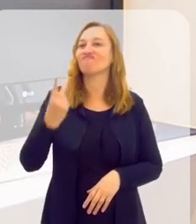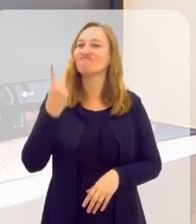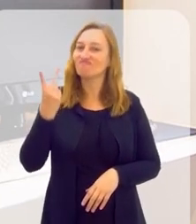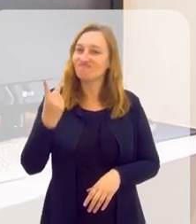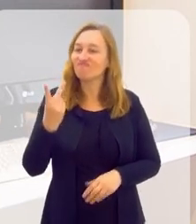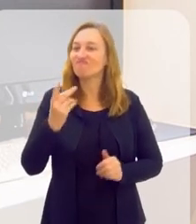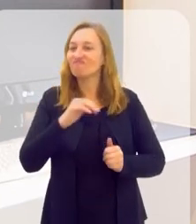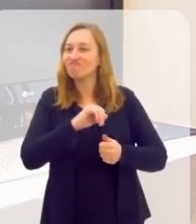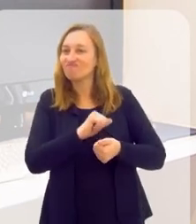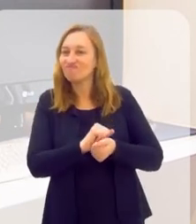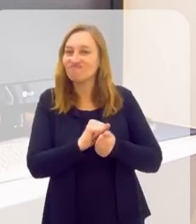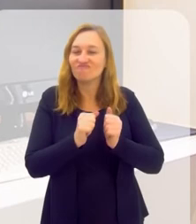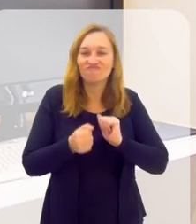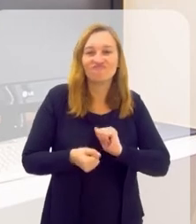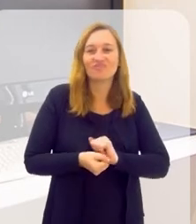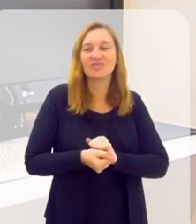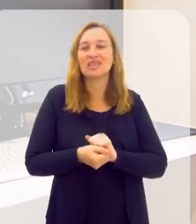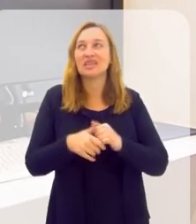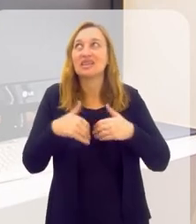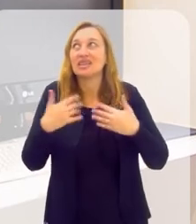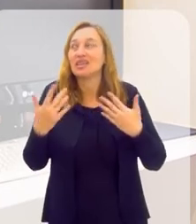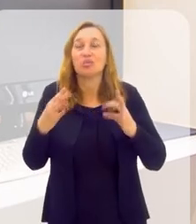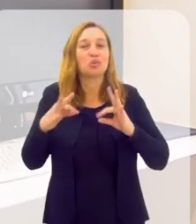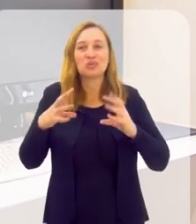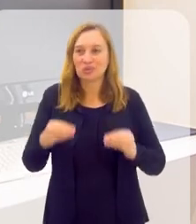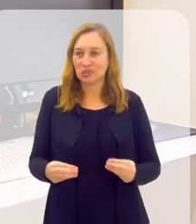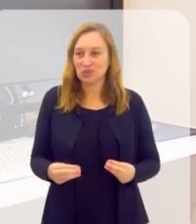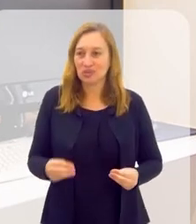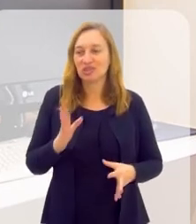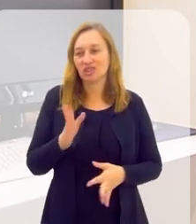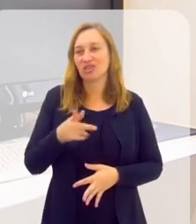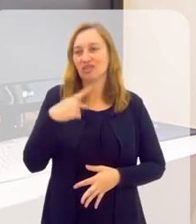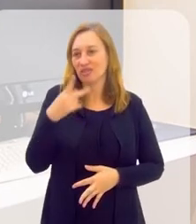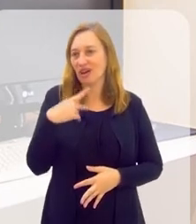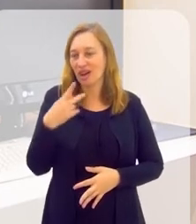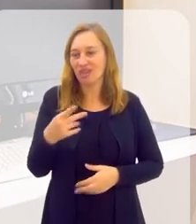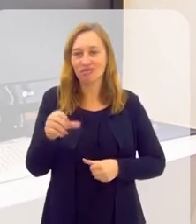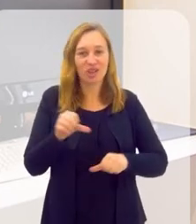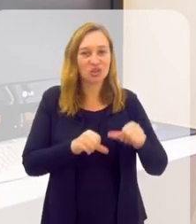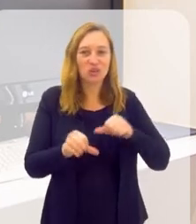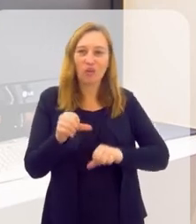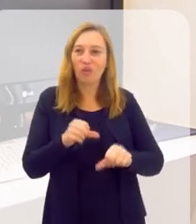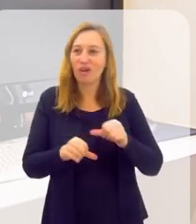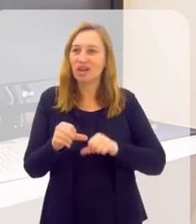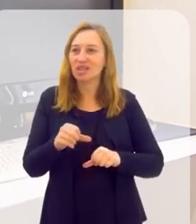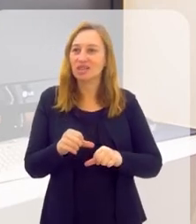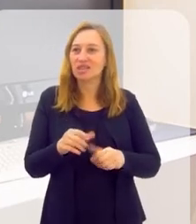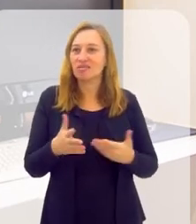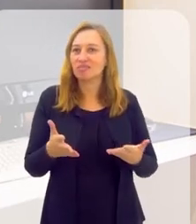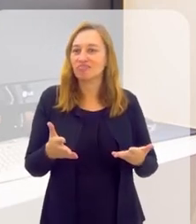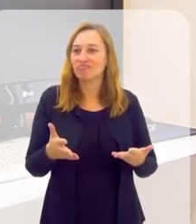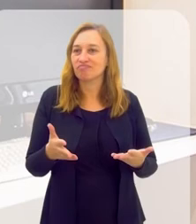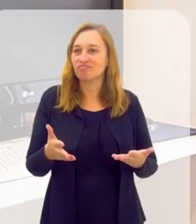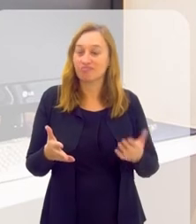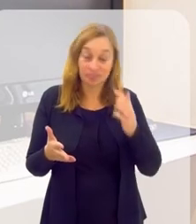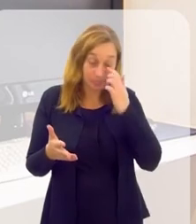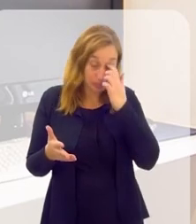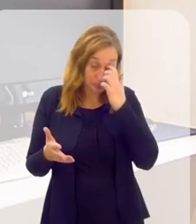são agregados, por tudo que a gente já falou, pela troca,